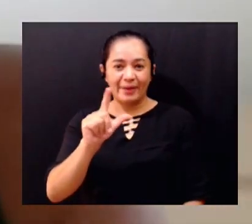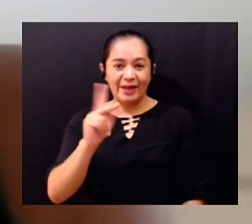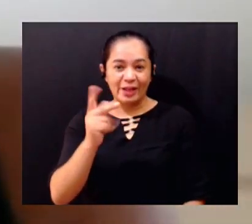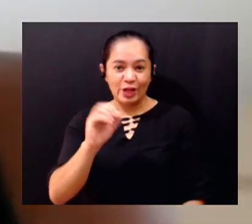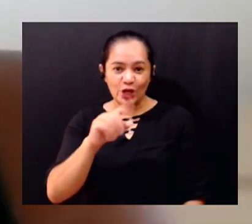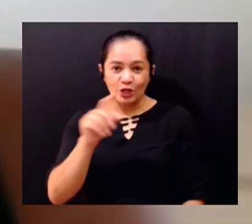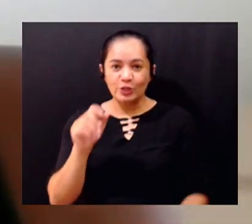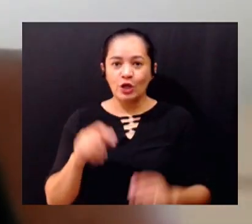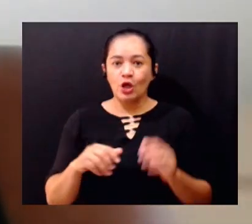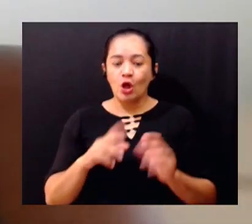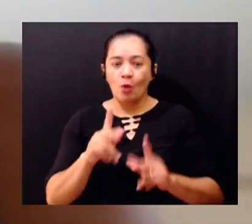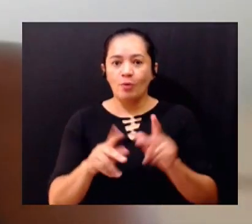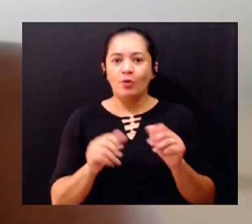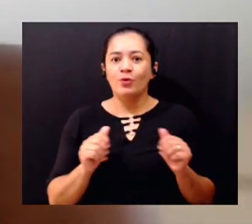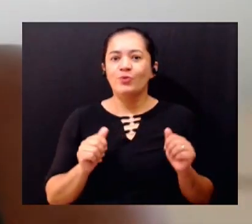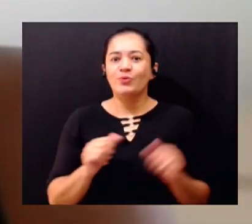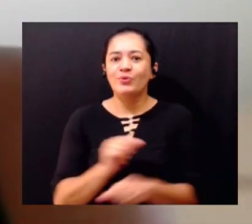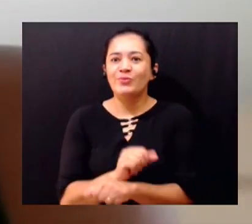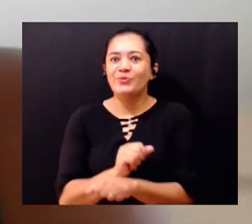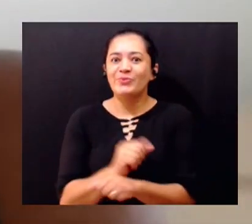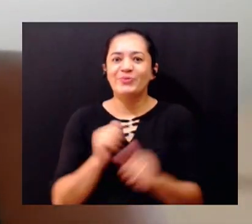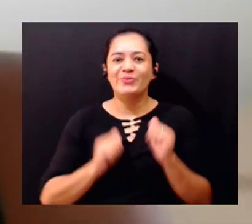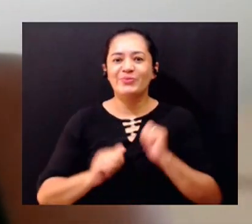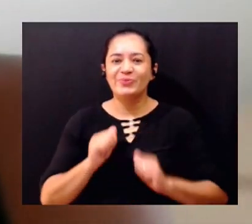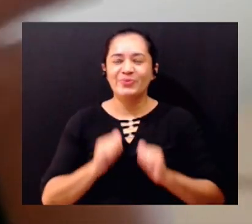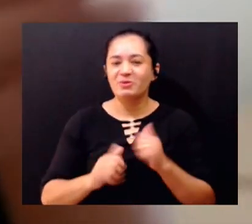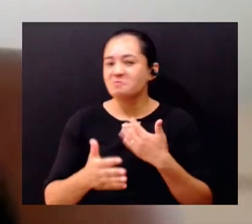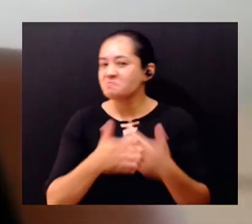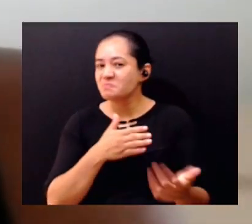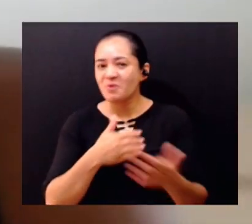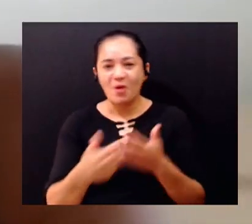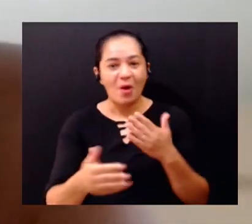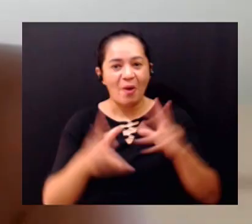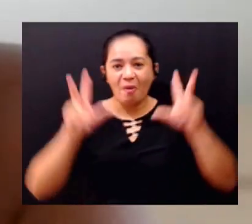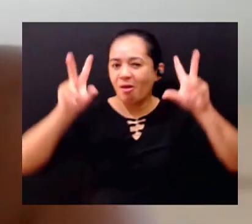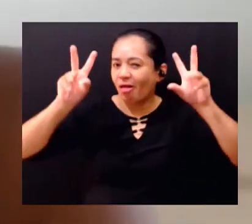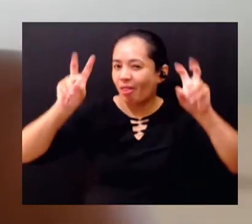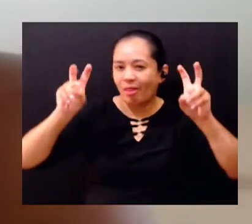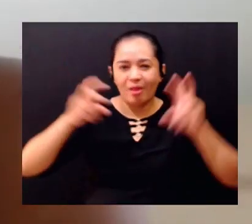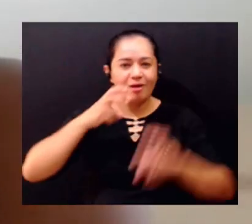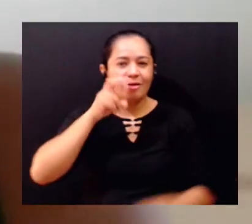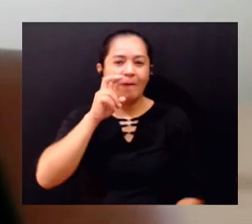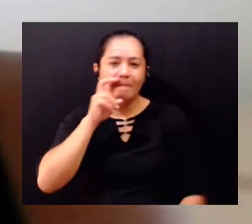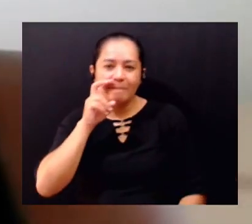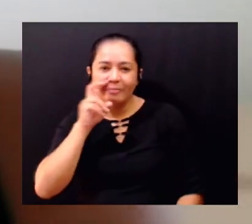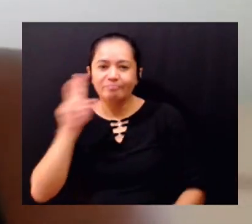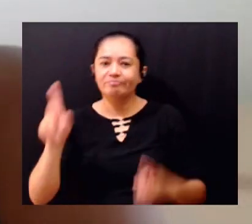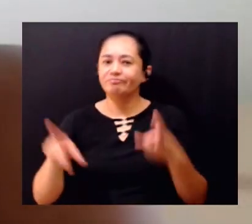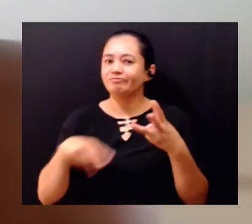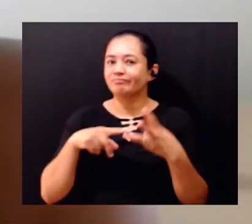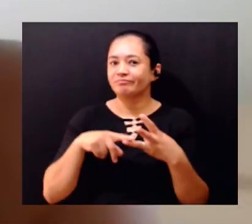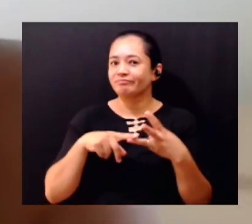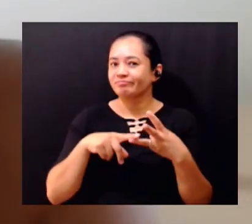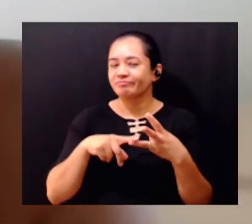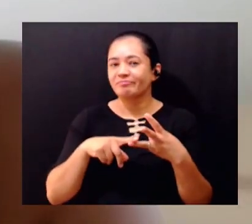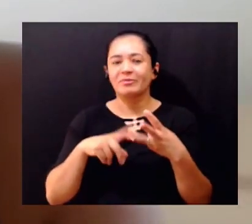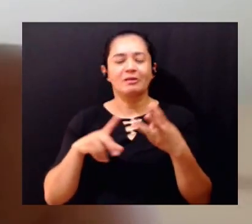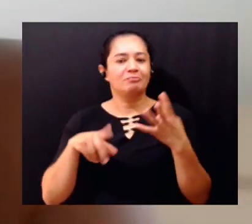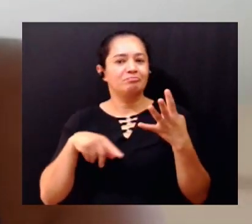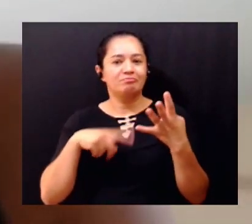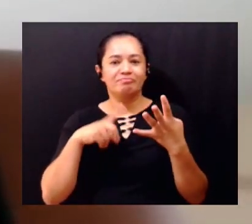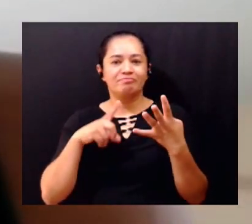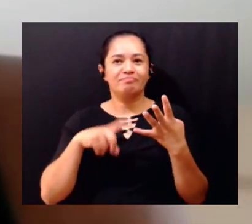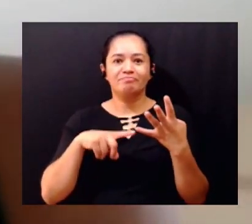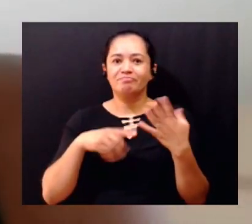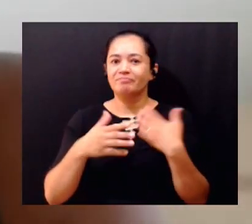gibi, né? Seja os Trapalhões, seja a Turma da Mônica, seja o Pequeno Ninja, que o Diego falou, seja o